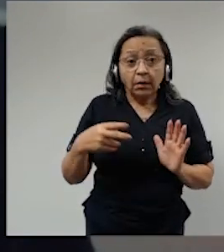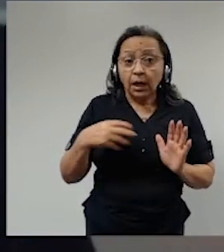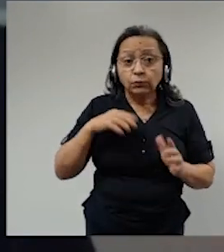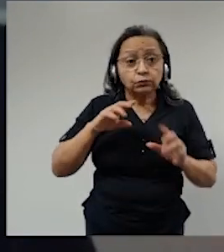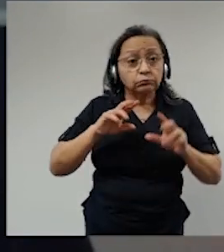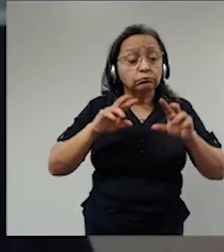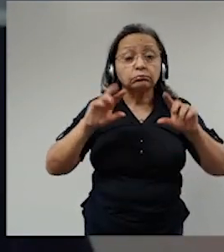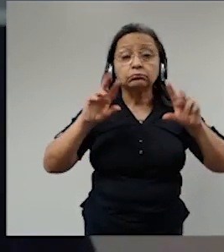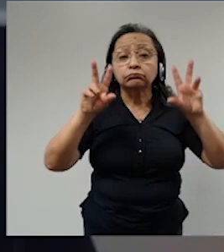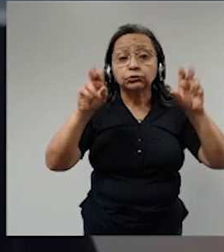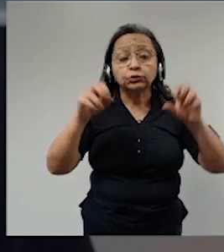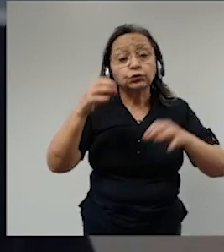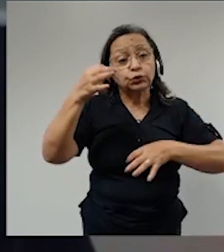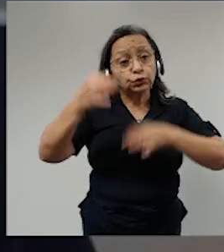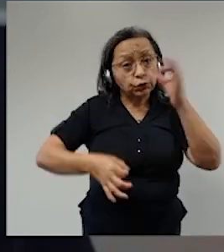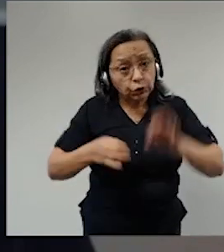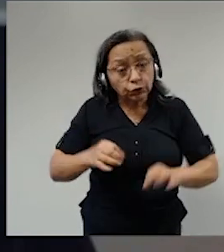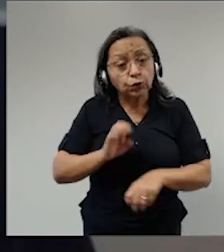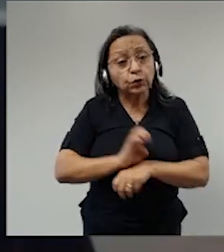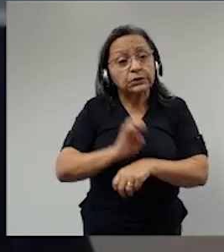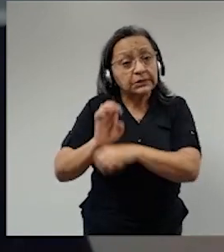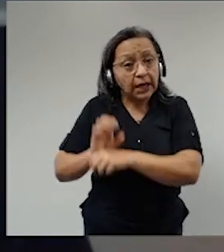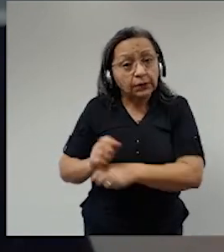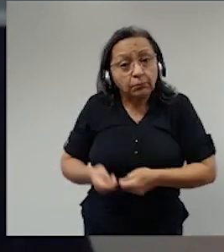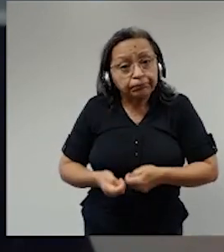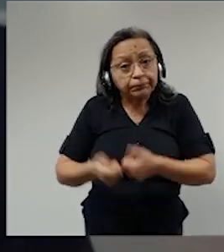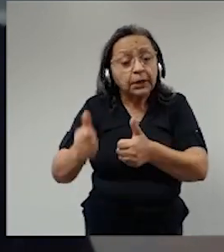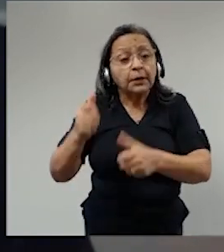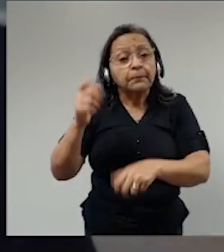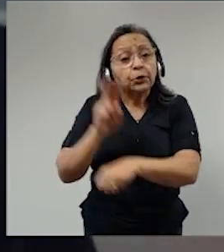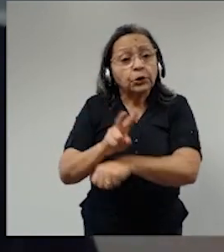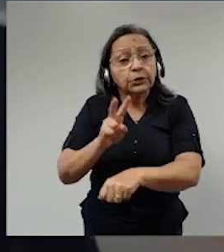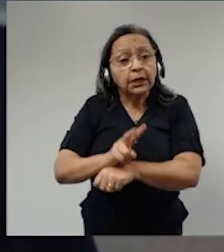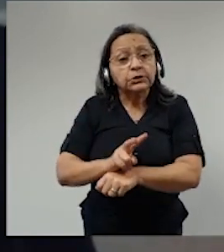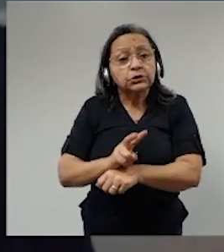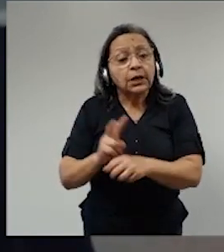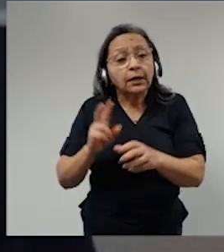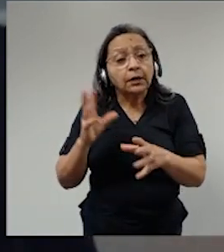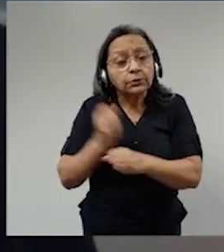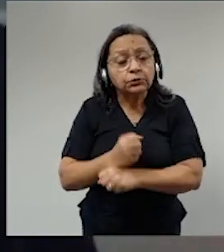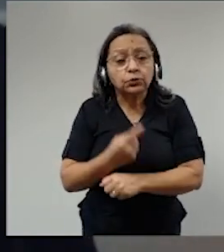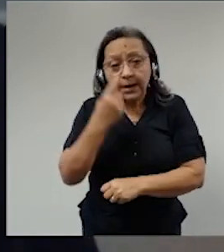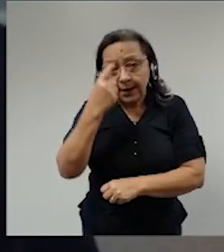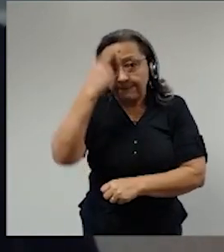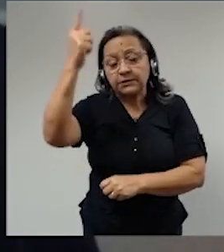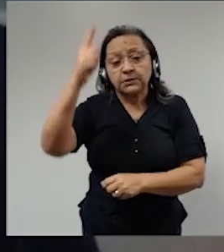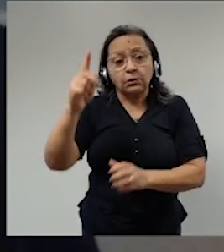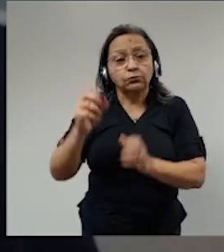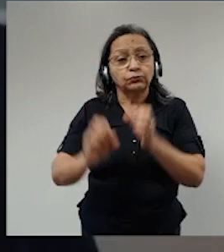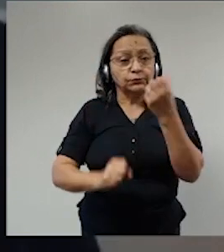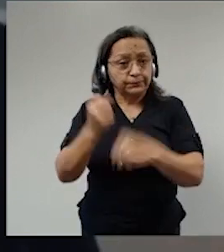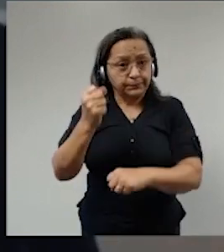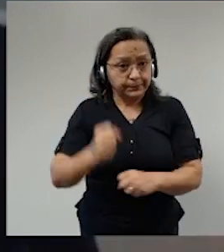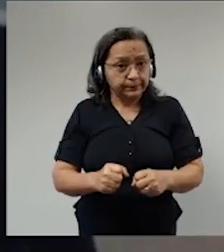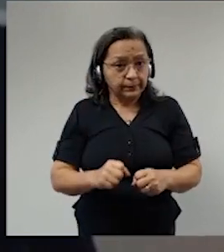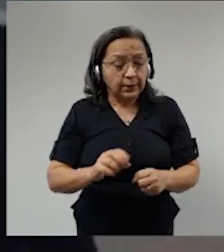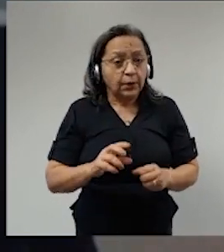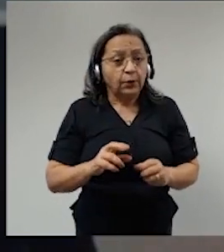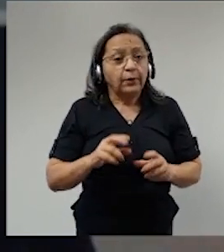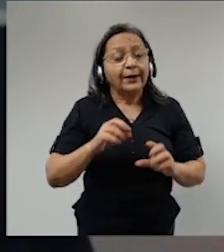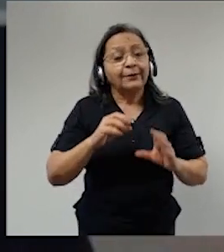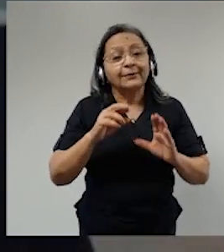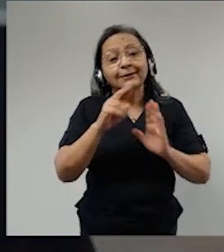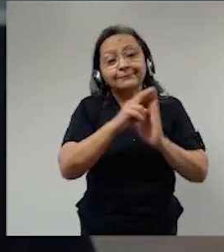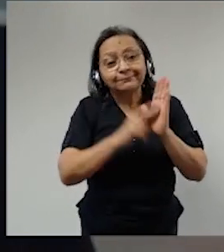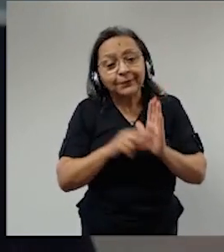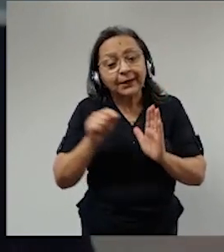jurídico otorgado pelo Estado que protege a concretização de uma invenção com aplicação industrial. Os requisitos para